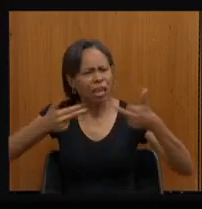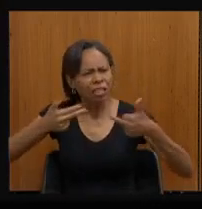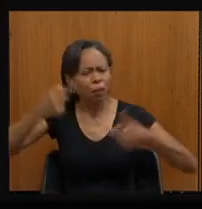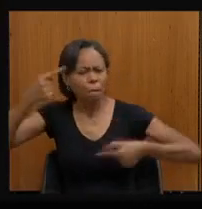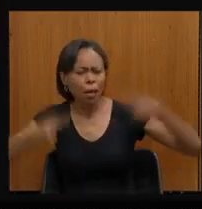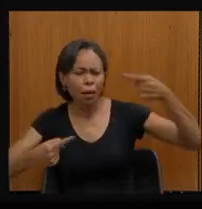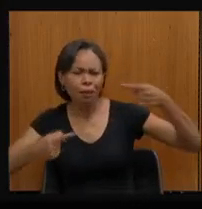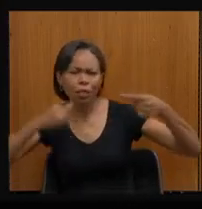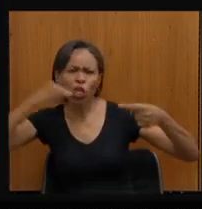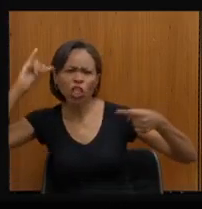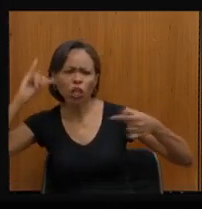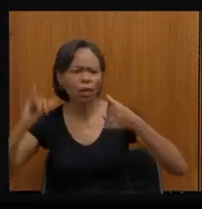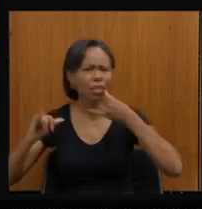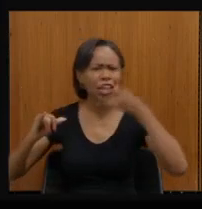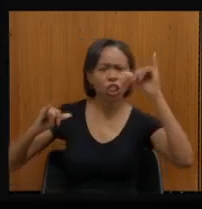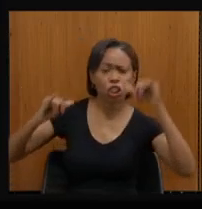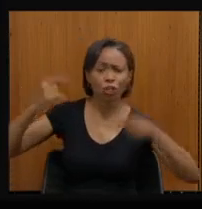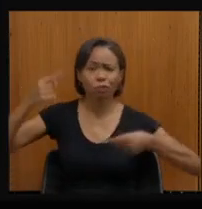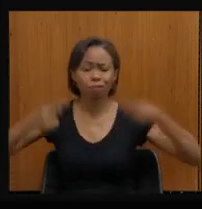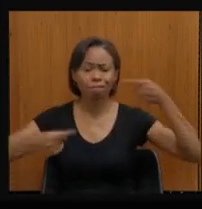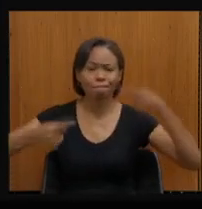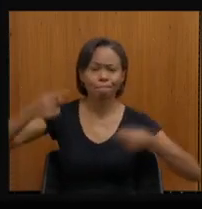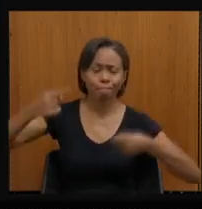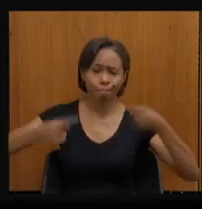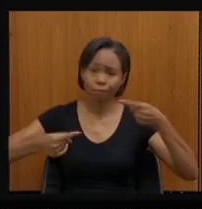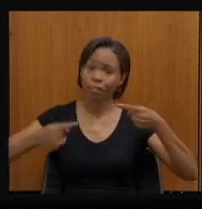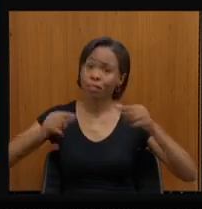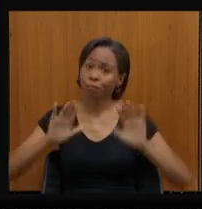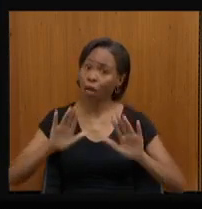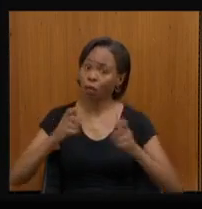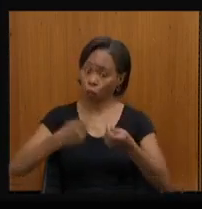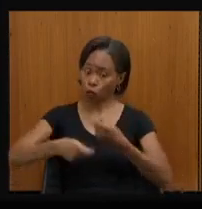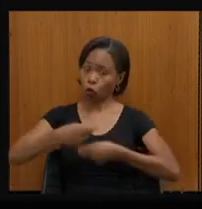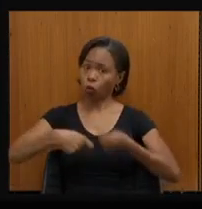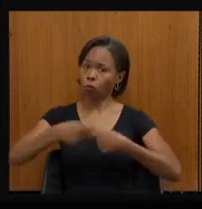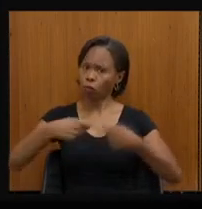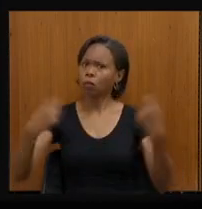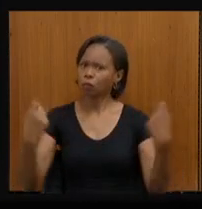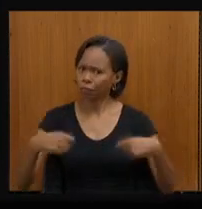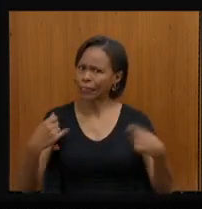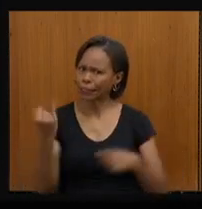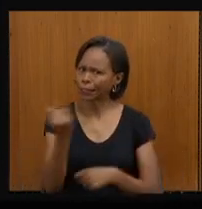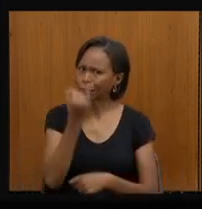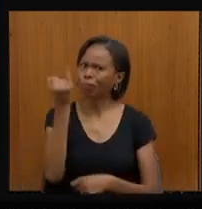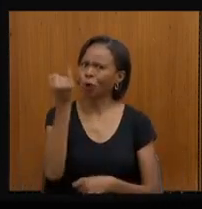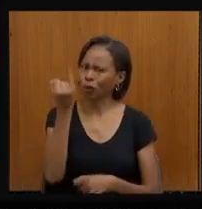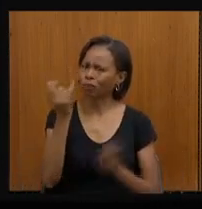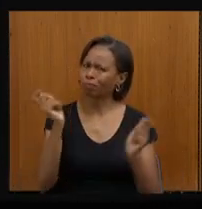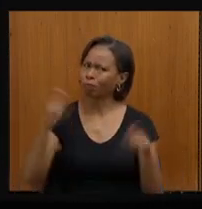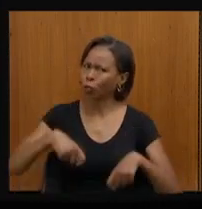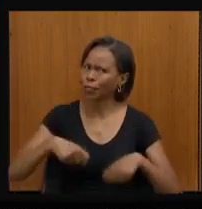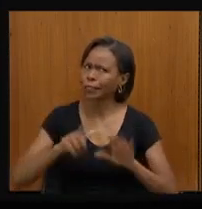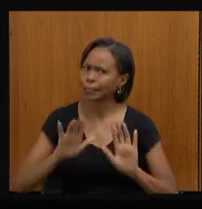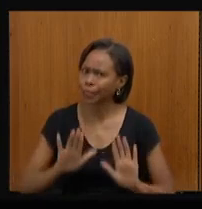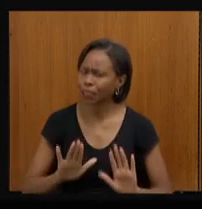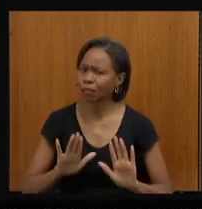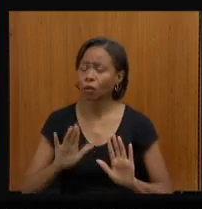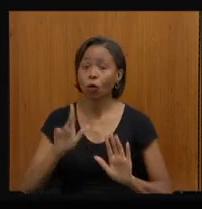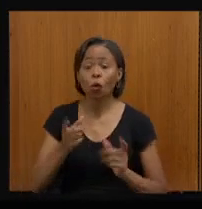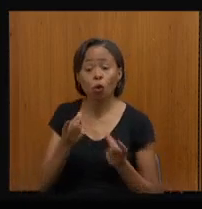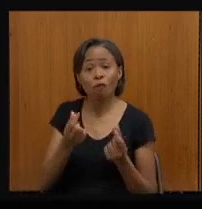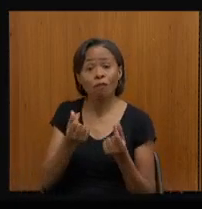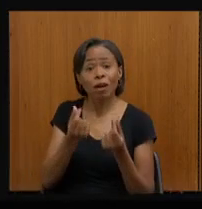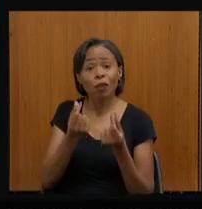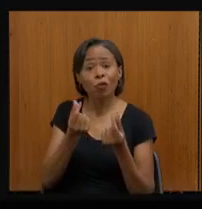então o projeto para Jéssica de pele tem comercialmente viável então o valor final da energia que vai ser colocada no